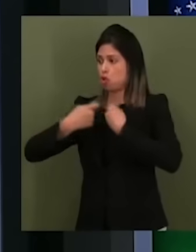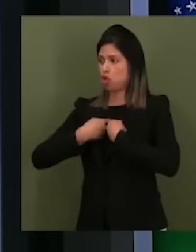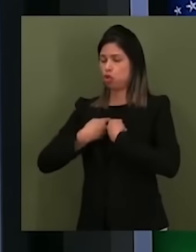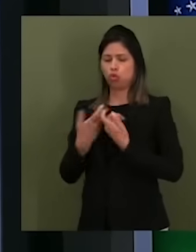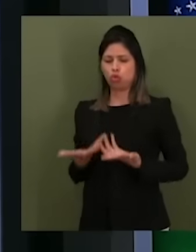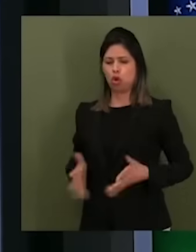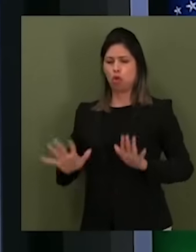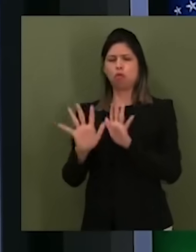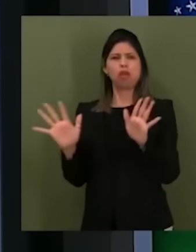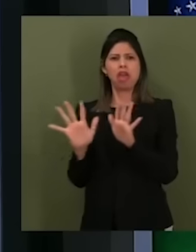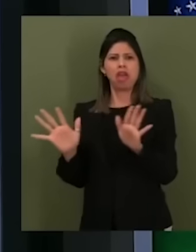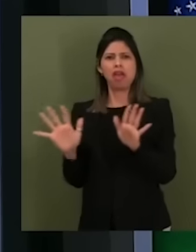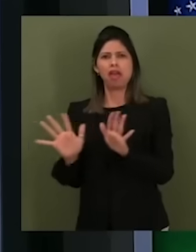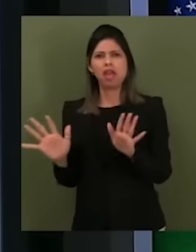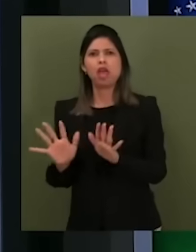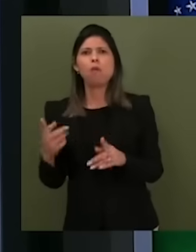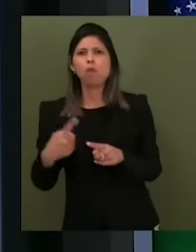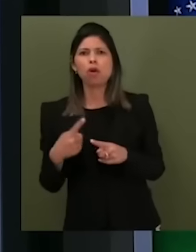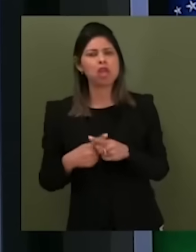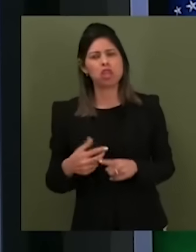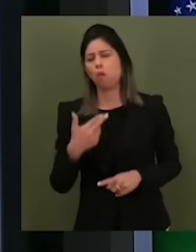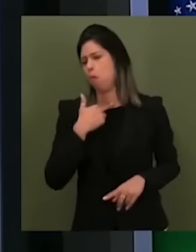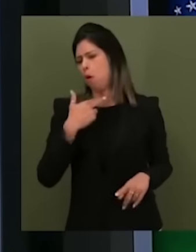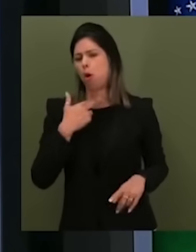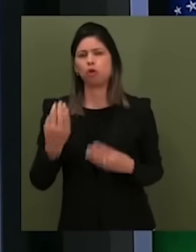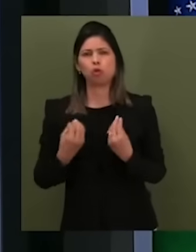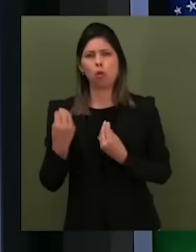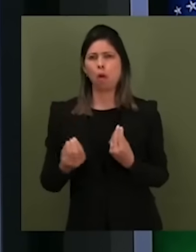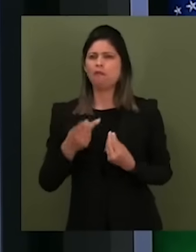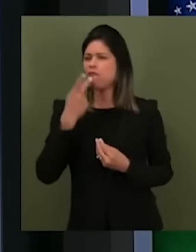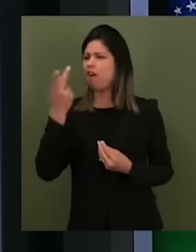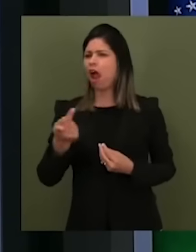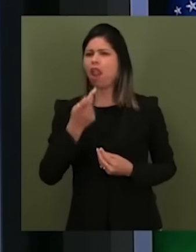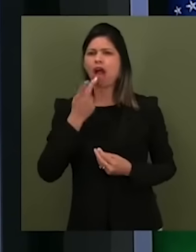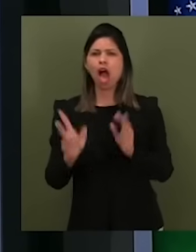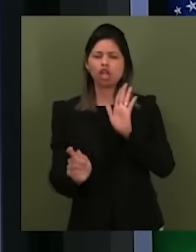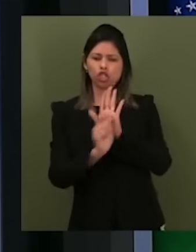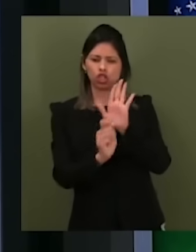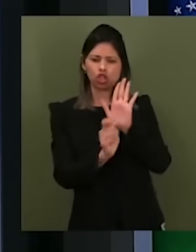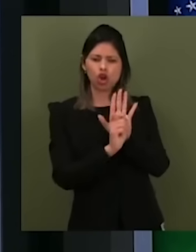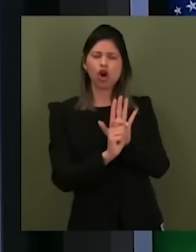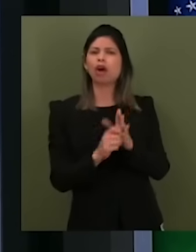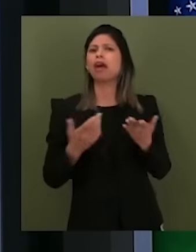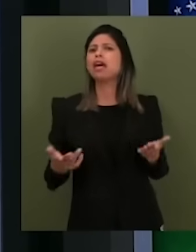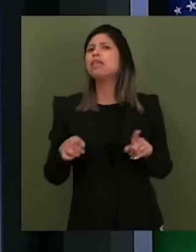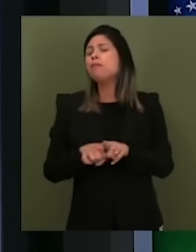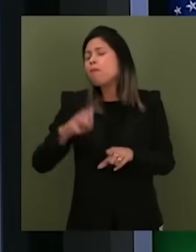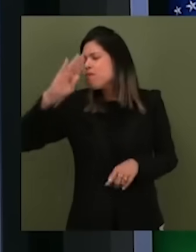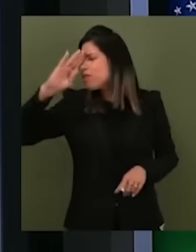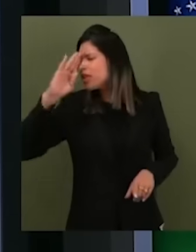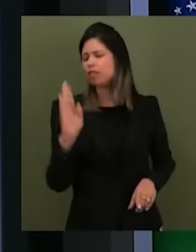subalterna. Não pode versar sobre droga, não pode versar principalmente sobre